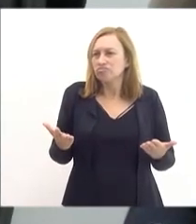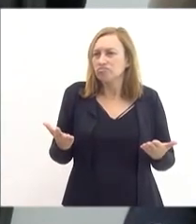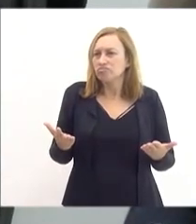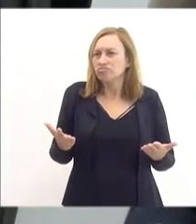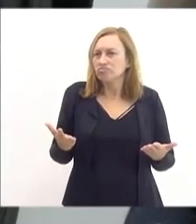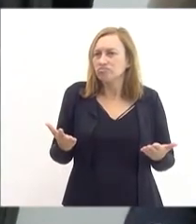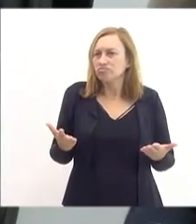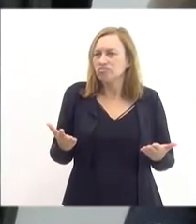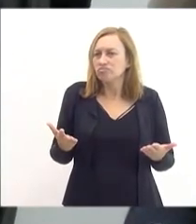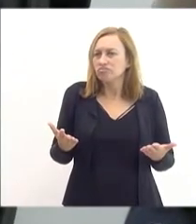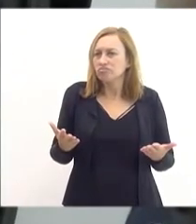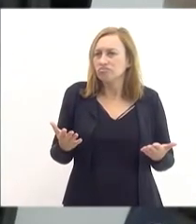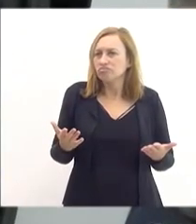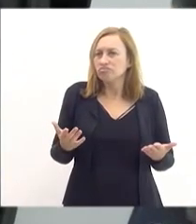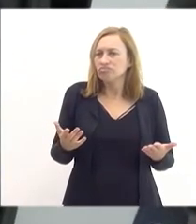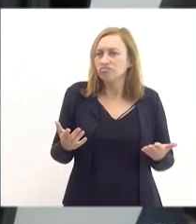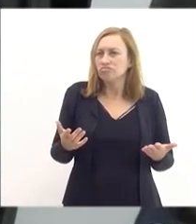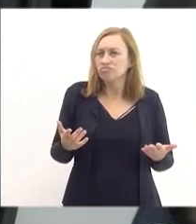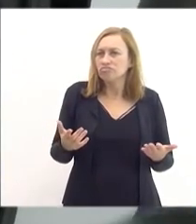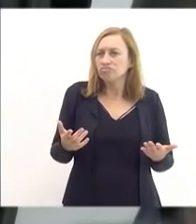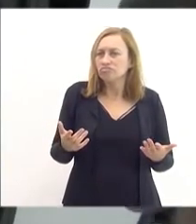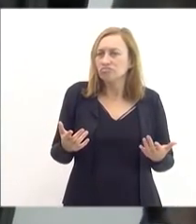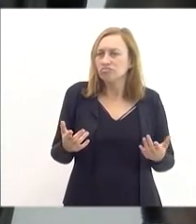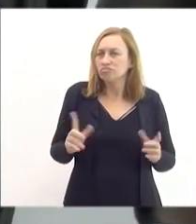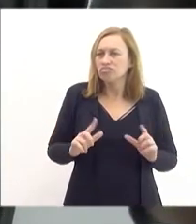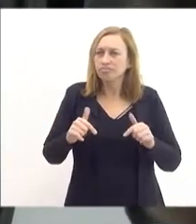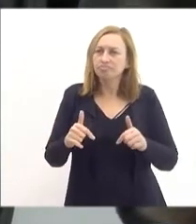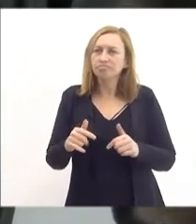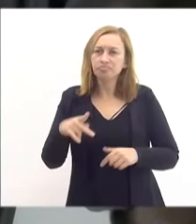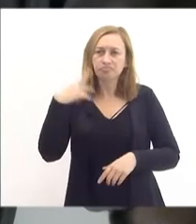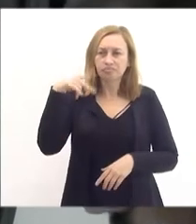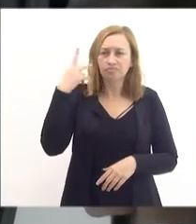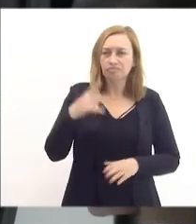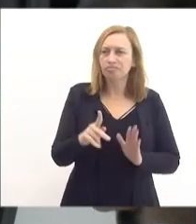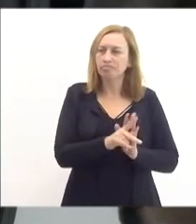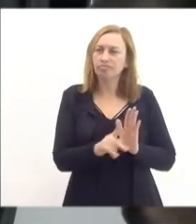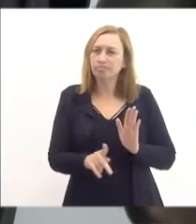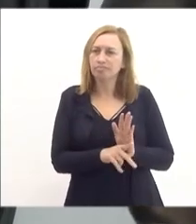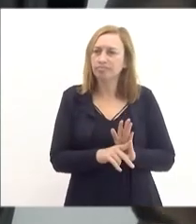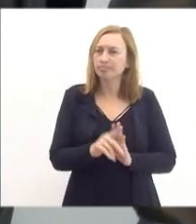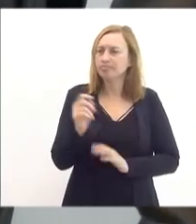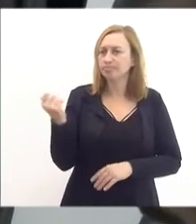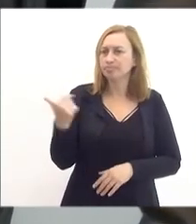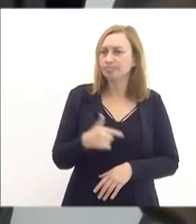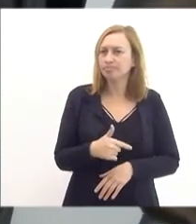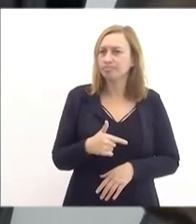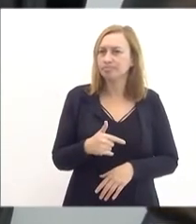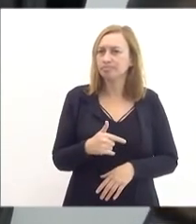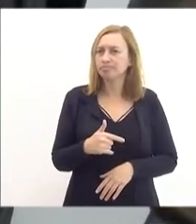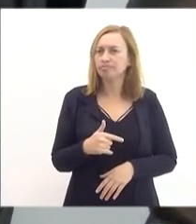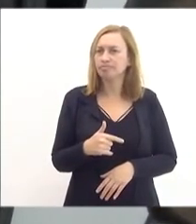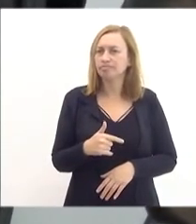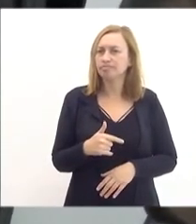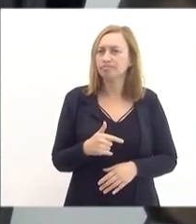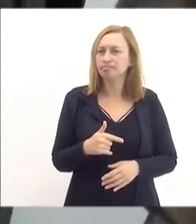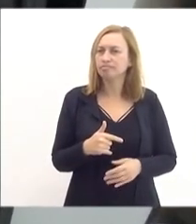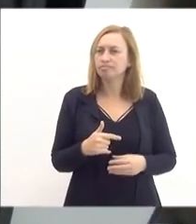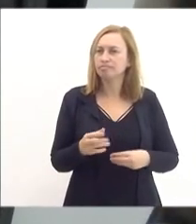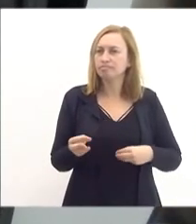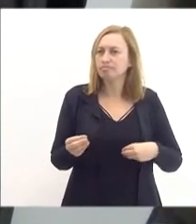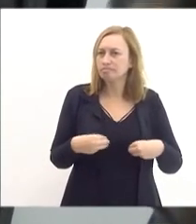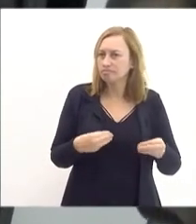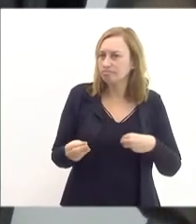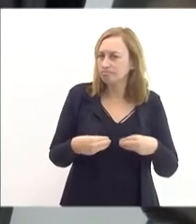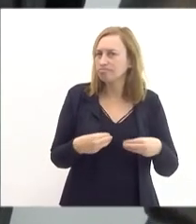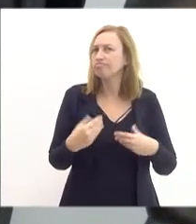uma vertente política do projeto do que significância na praticidade numérica,